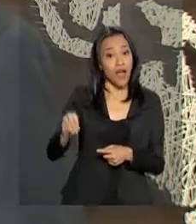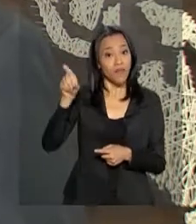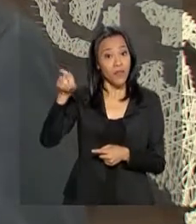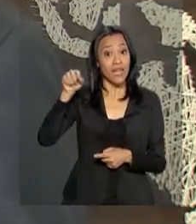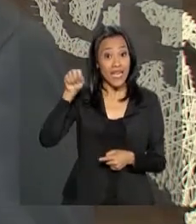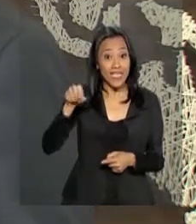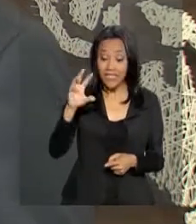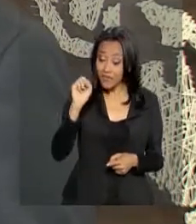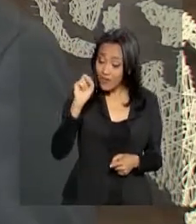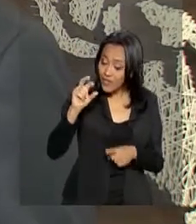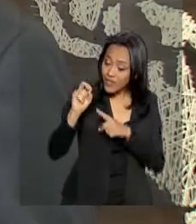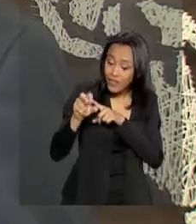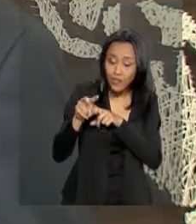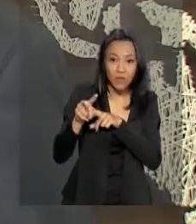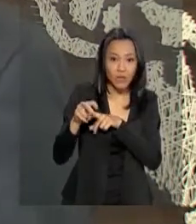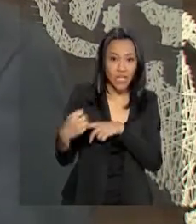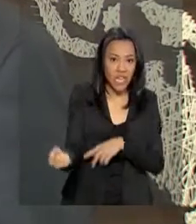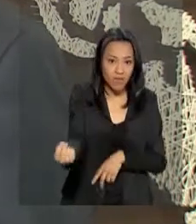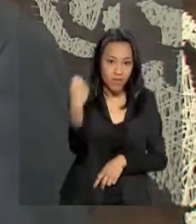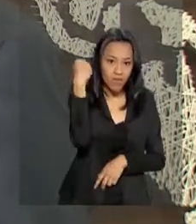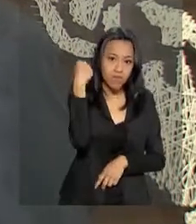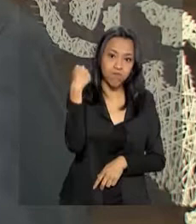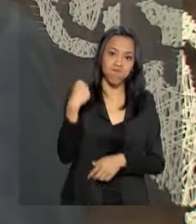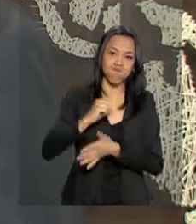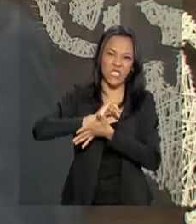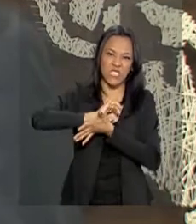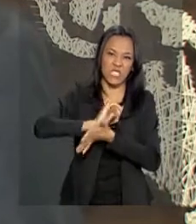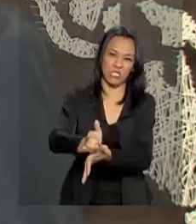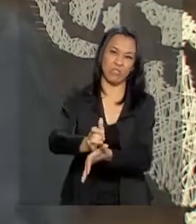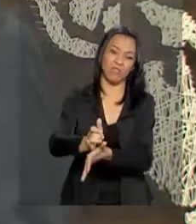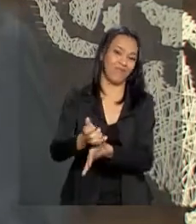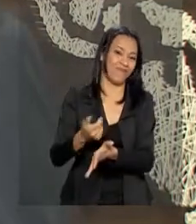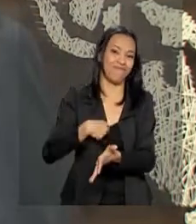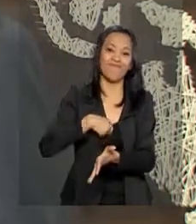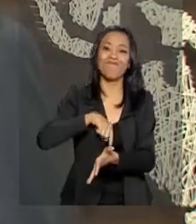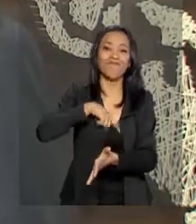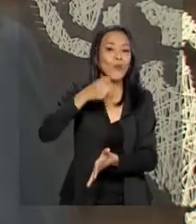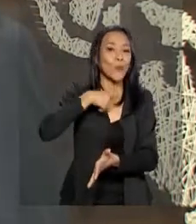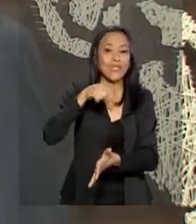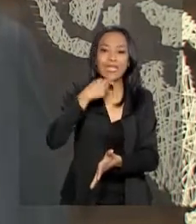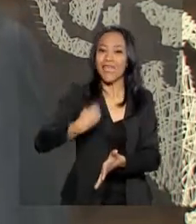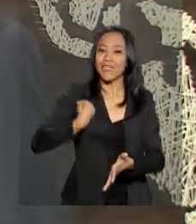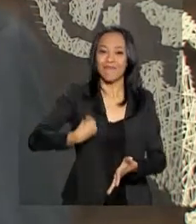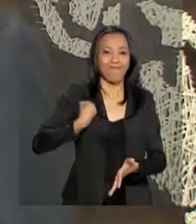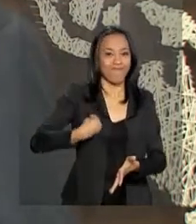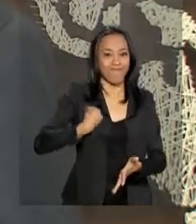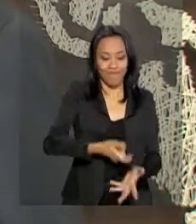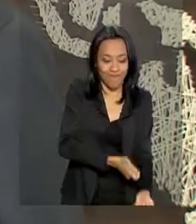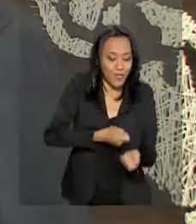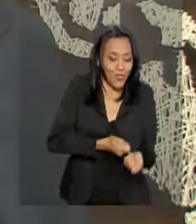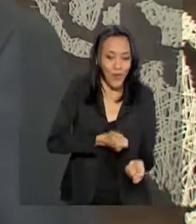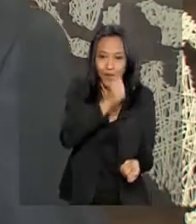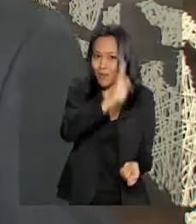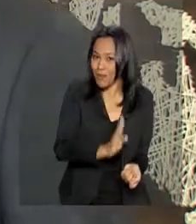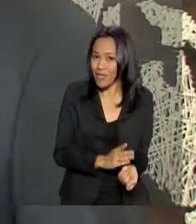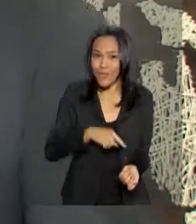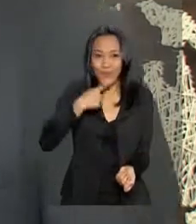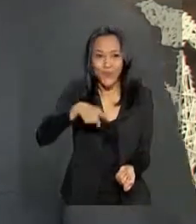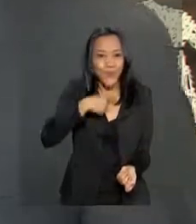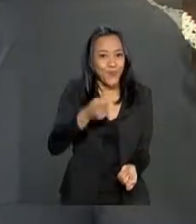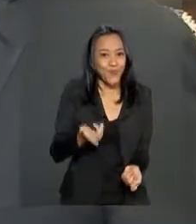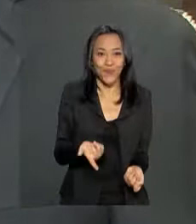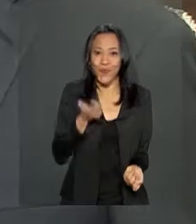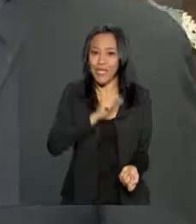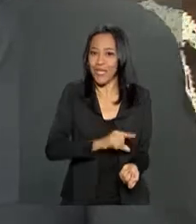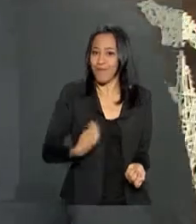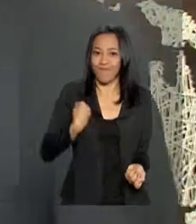é altamente devastador para espécie e variedades de mandioca brasileira. Né? A Embrapa,